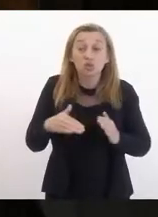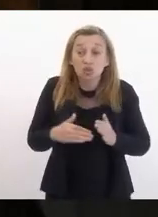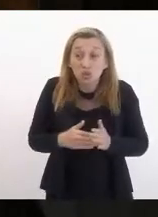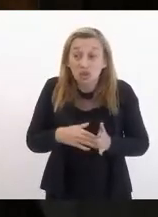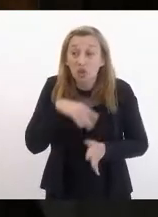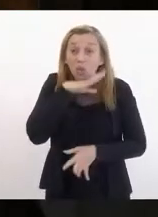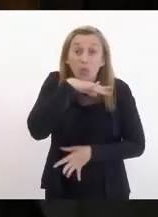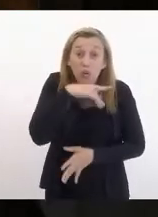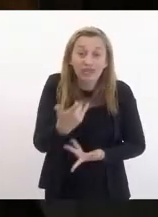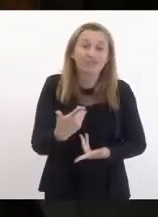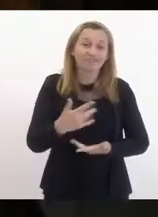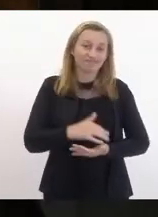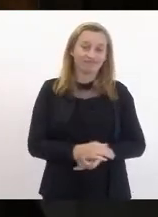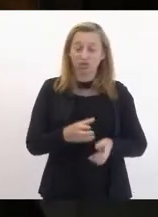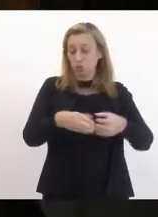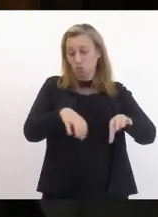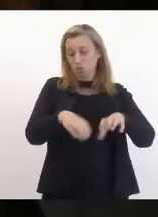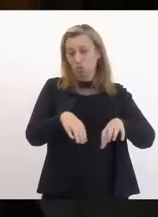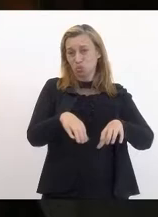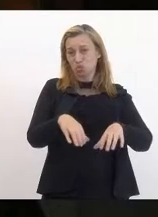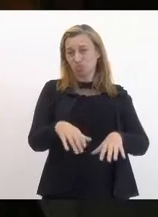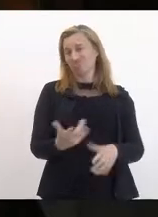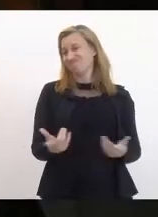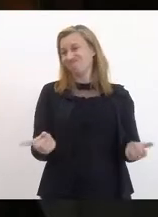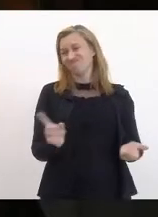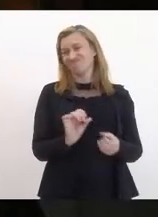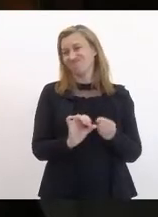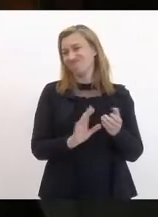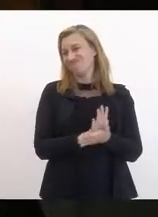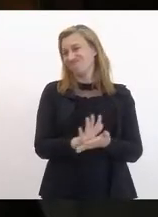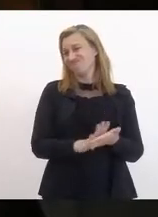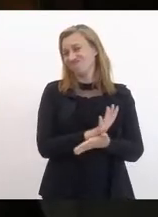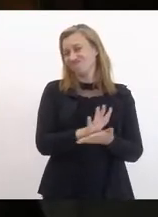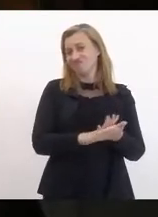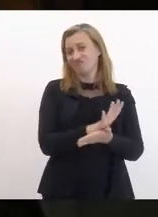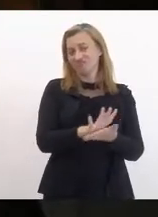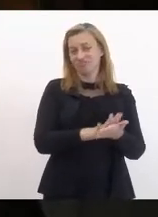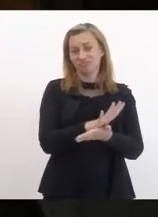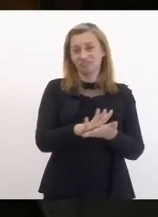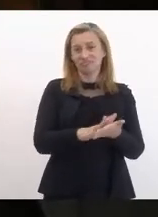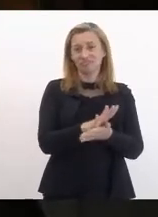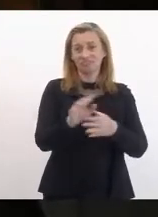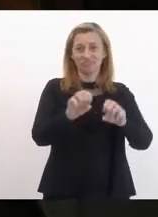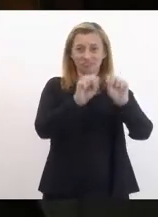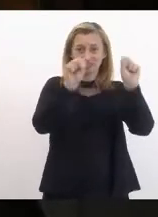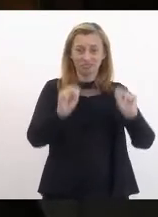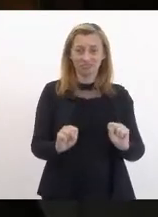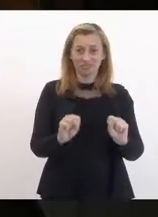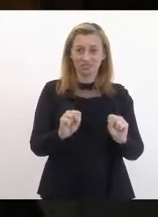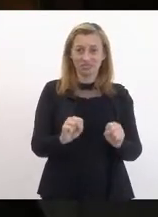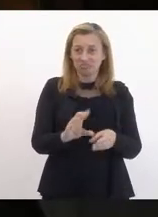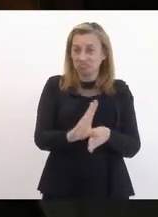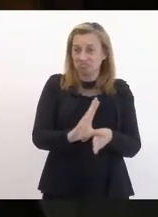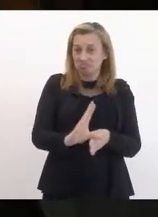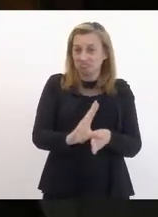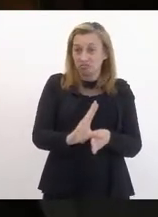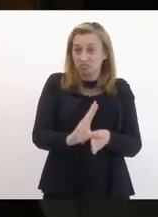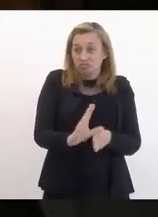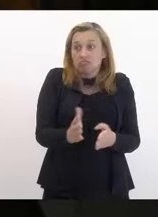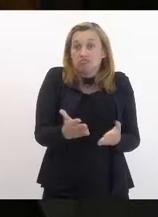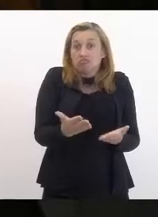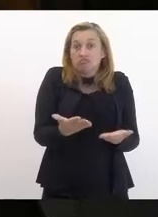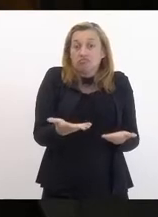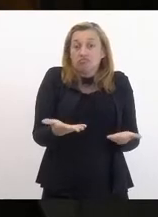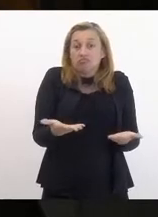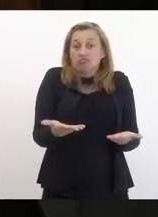desmontada, concurso público não efetivado, sistema de conselheiros que